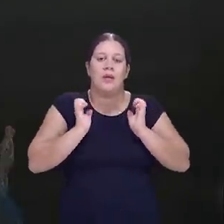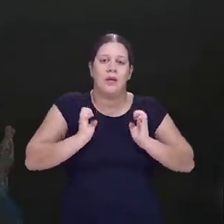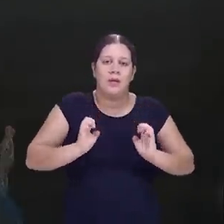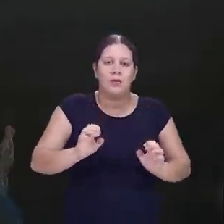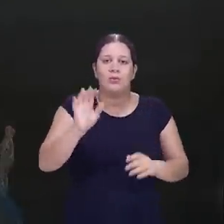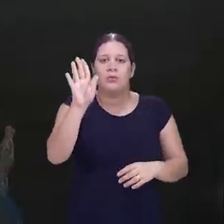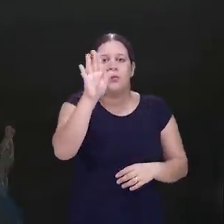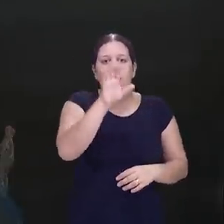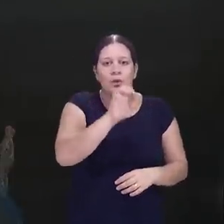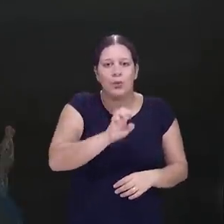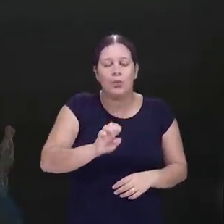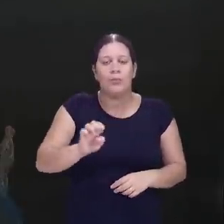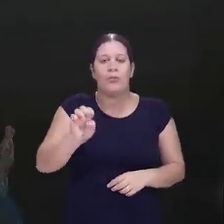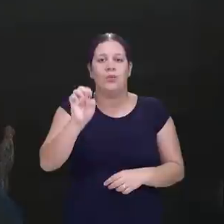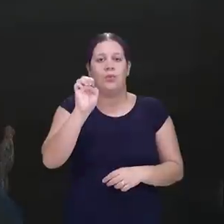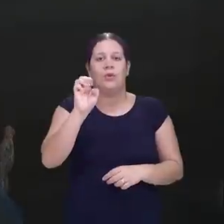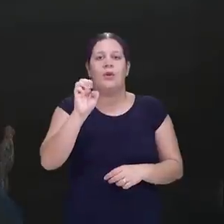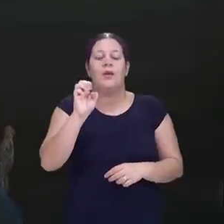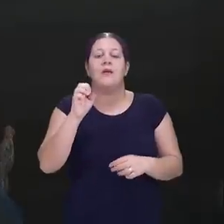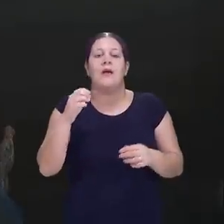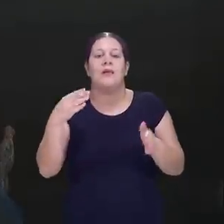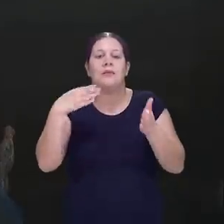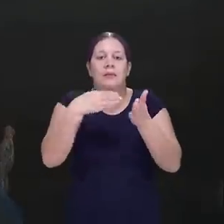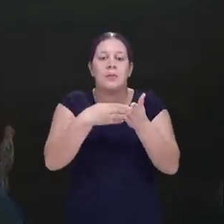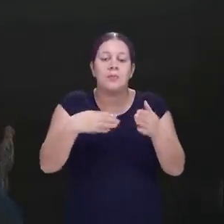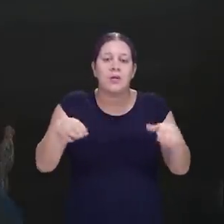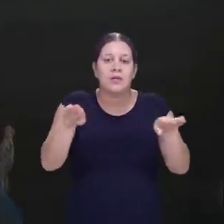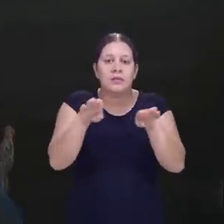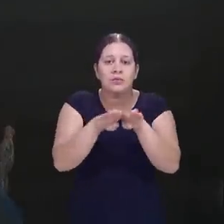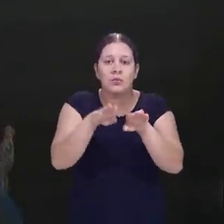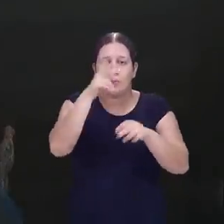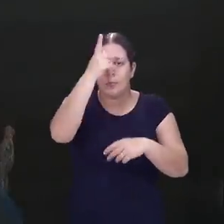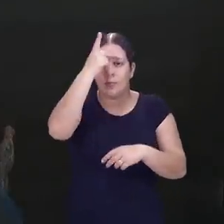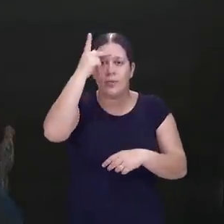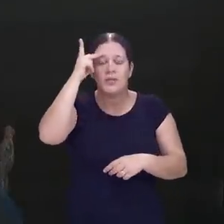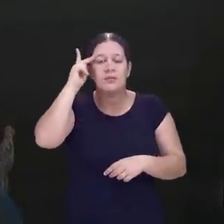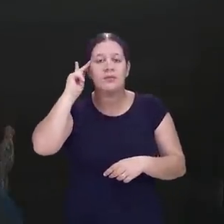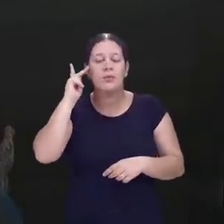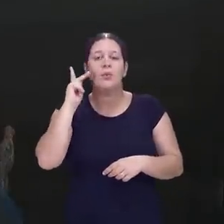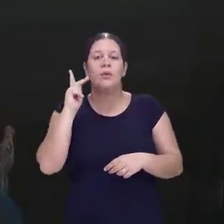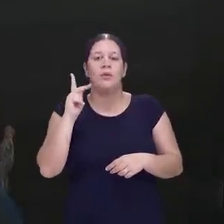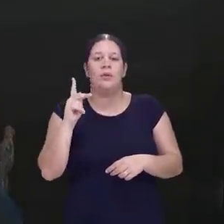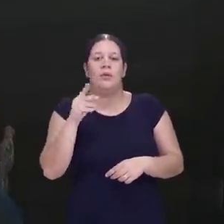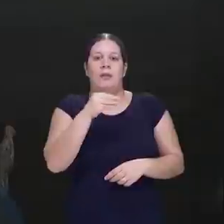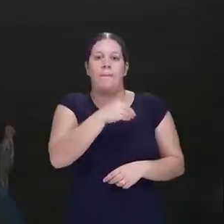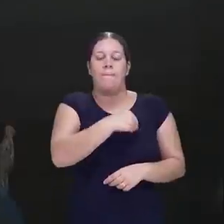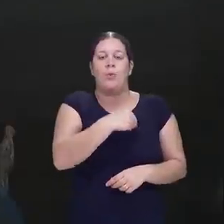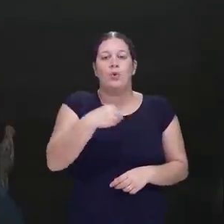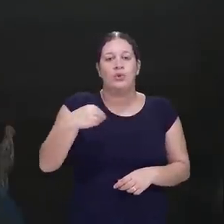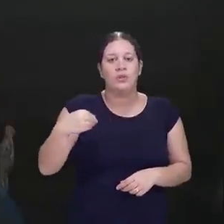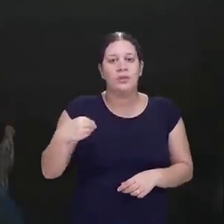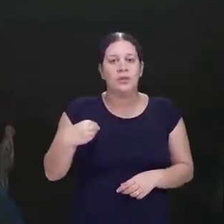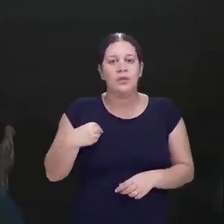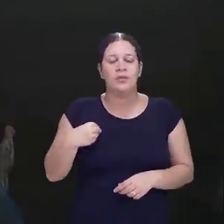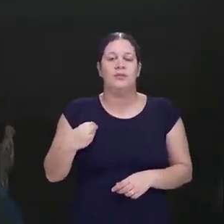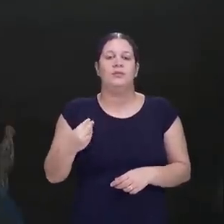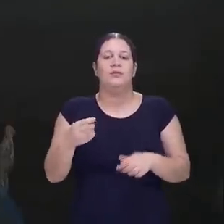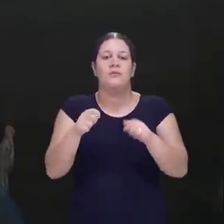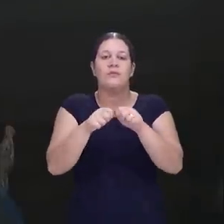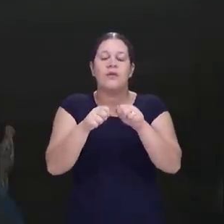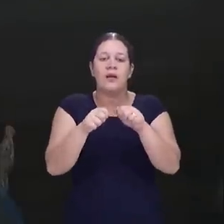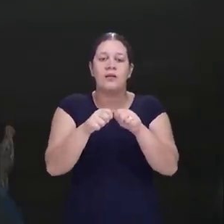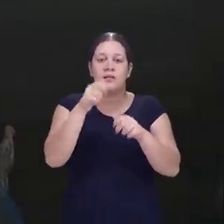desde europeus até aborígenes, até mesmo pessoas que viviam na região da Polinésia, formam ali o